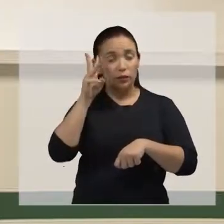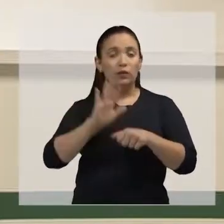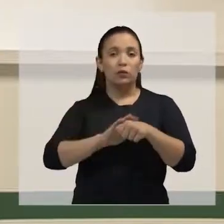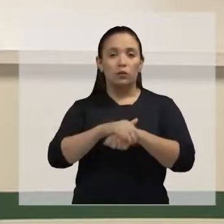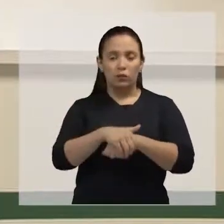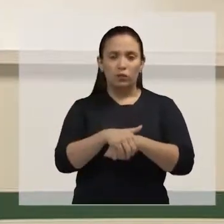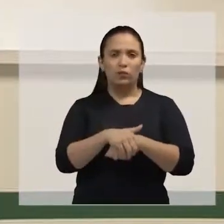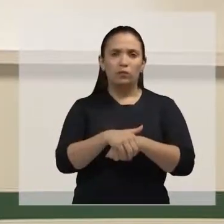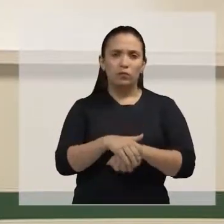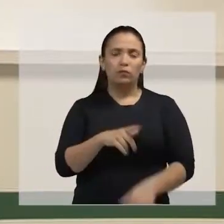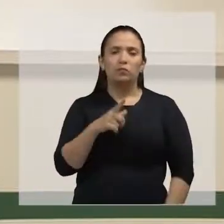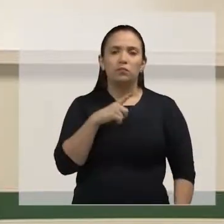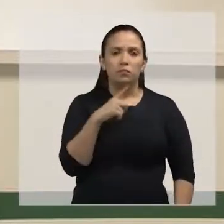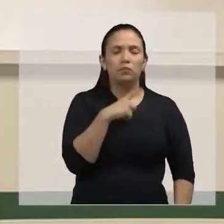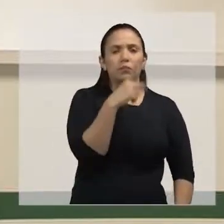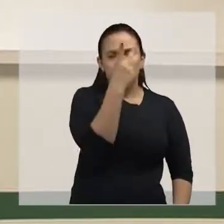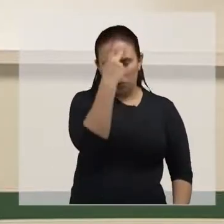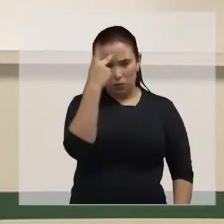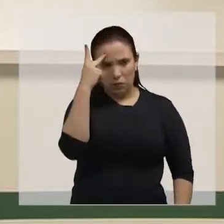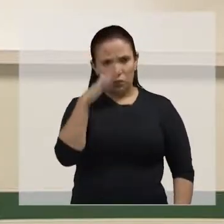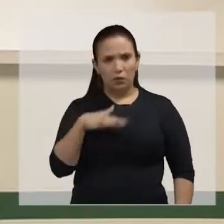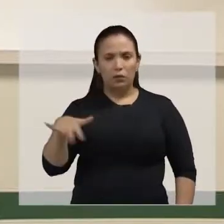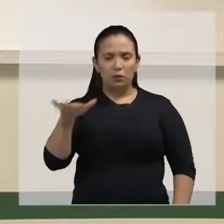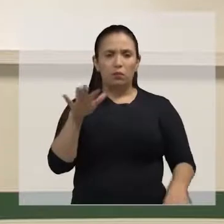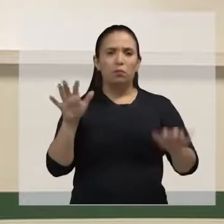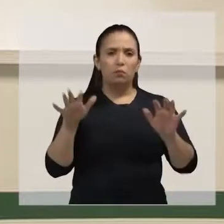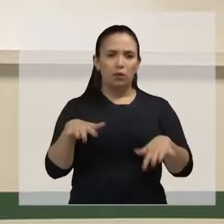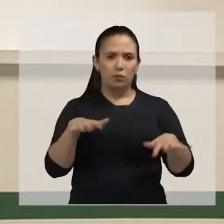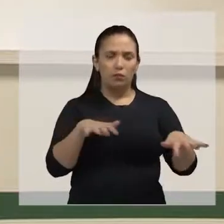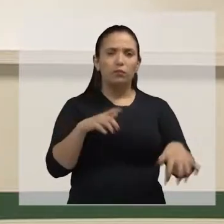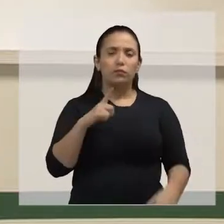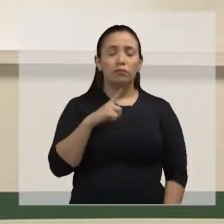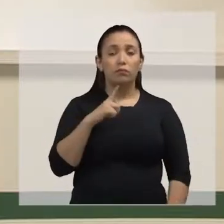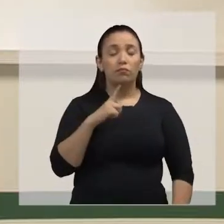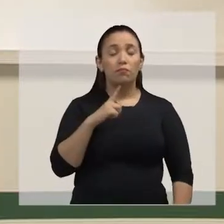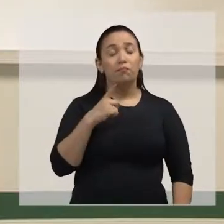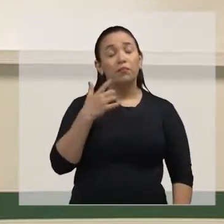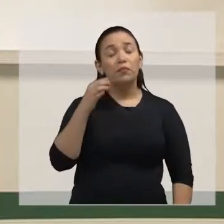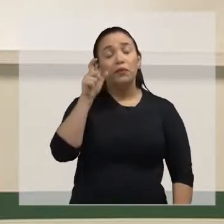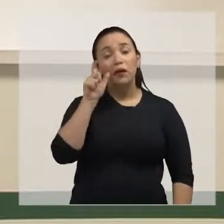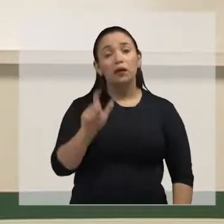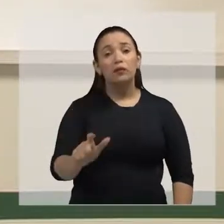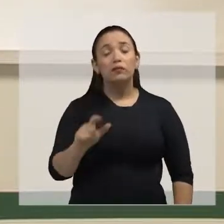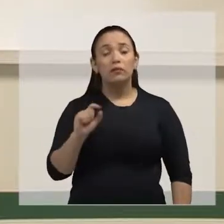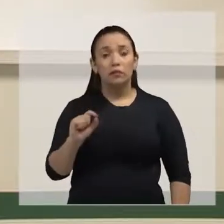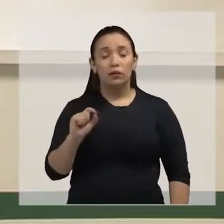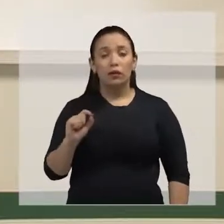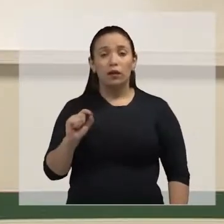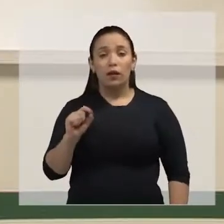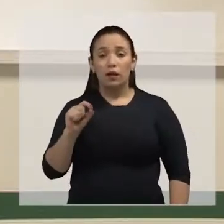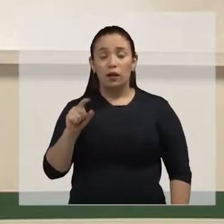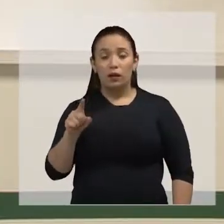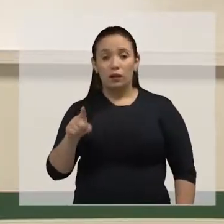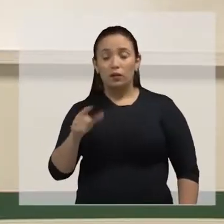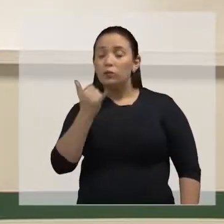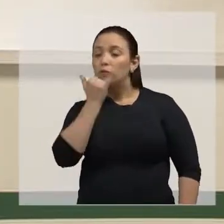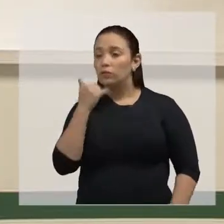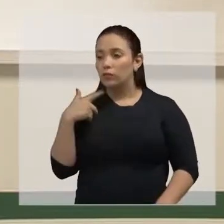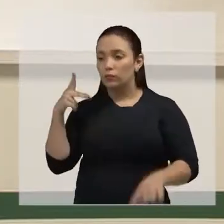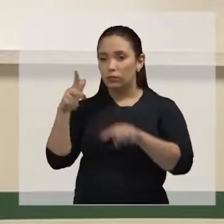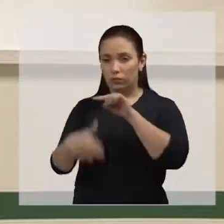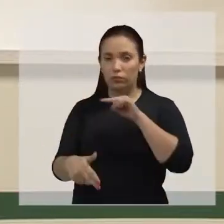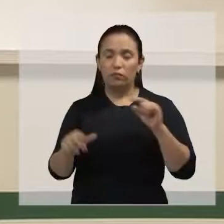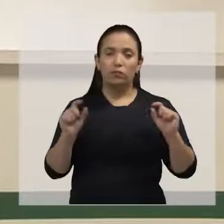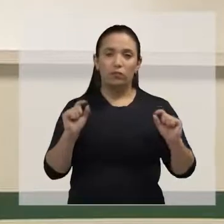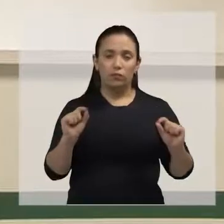terça-feira à noite, muita gente, Luiz. Muita gente. E é interessante, Carlos, que nós... Porque essas reuniões, desculpa lhe interromper, mas só